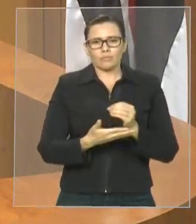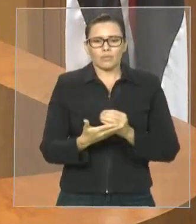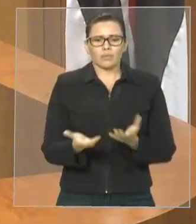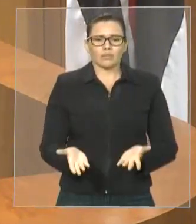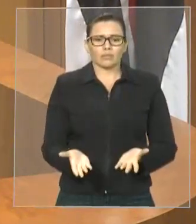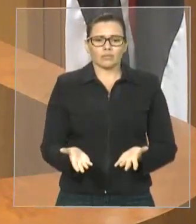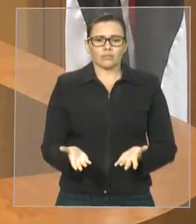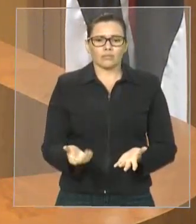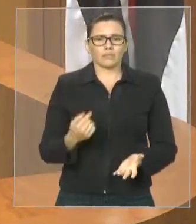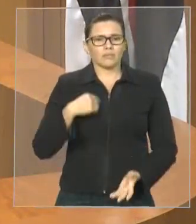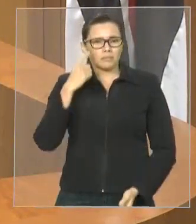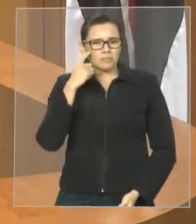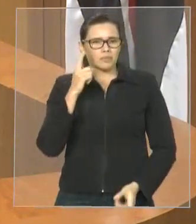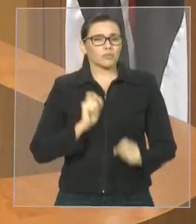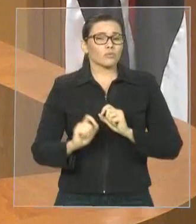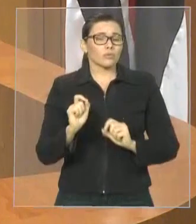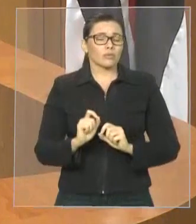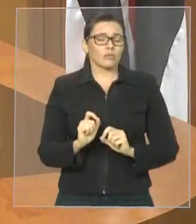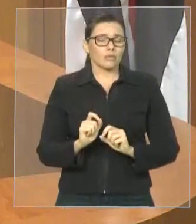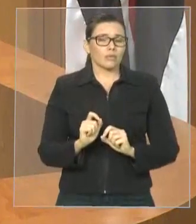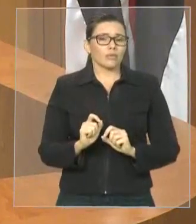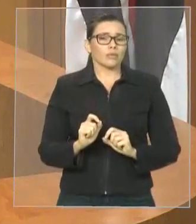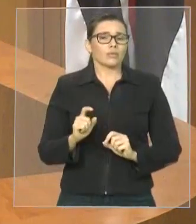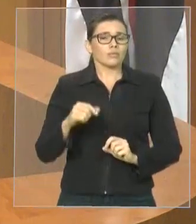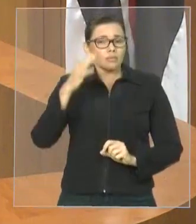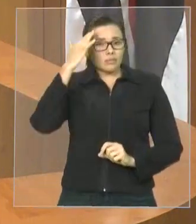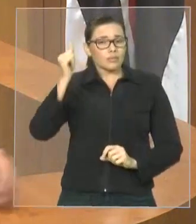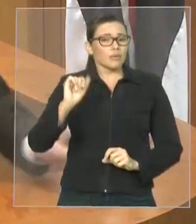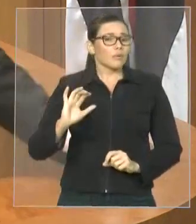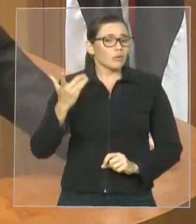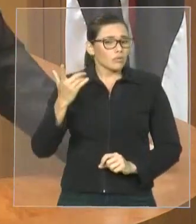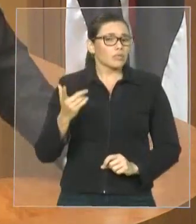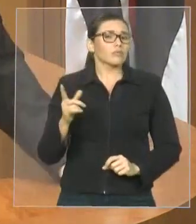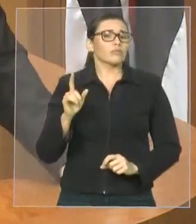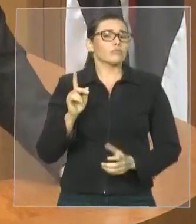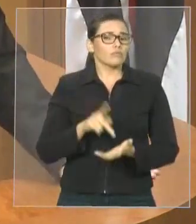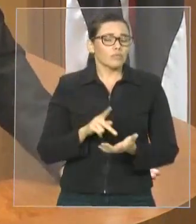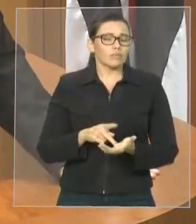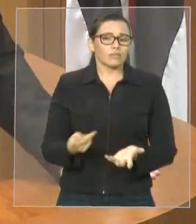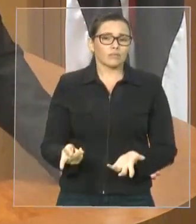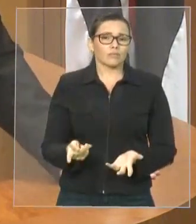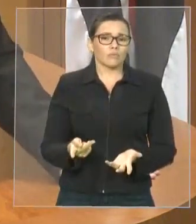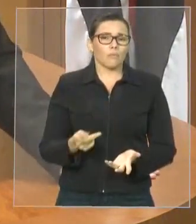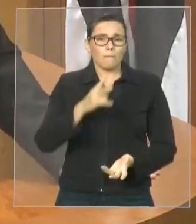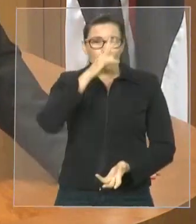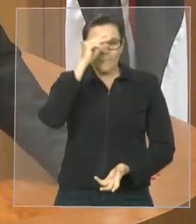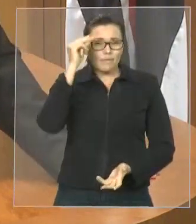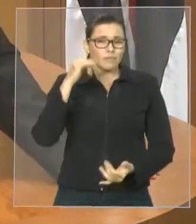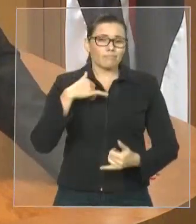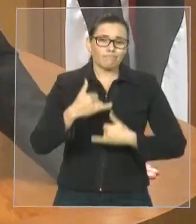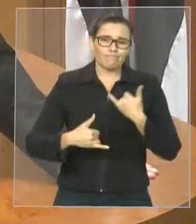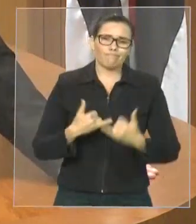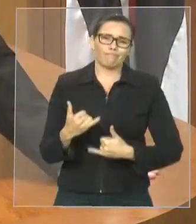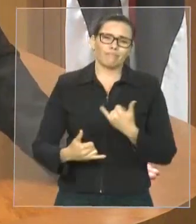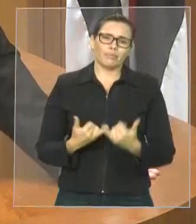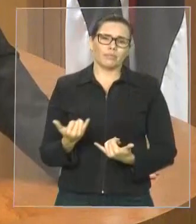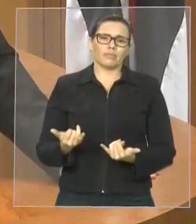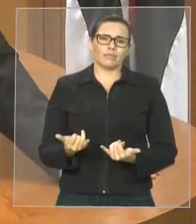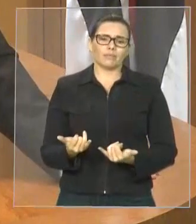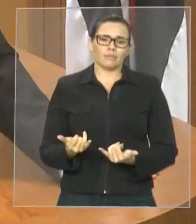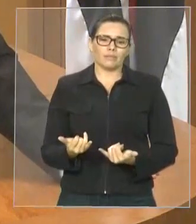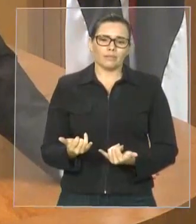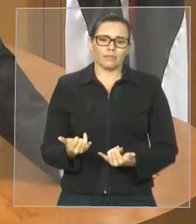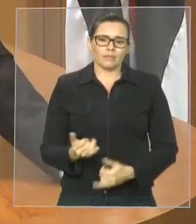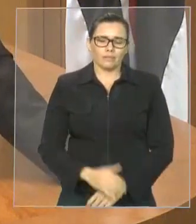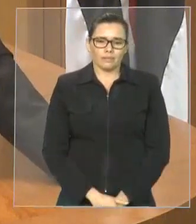fosse sério e levasse em consideração aqueles que o escolheram para estar lá, 2 áreas, todas são